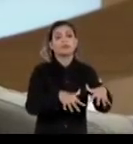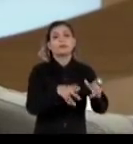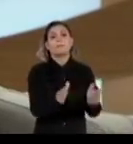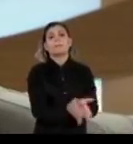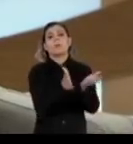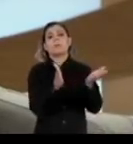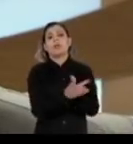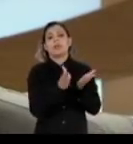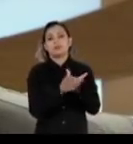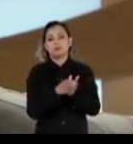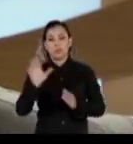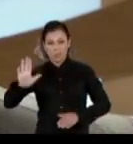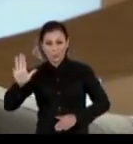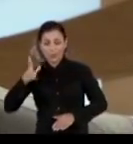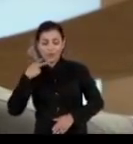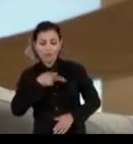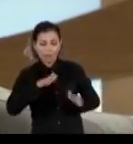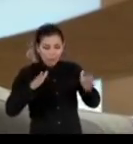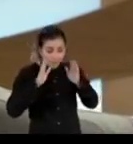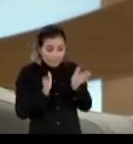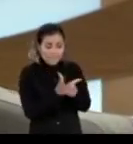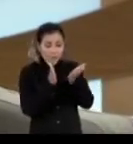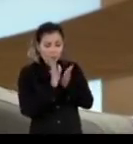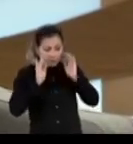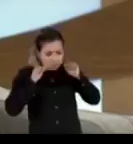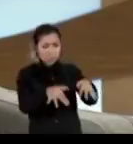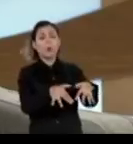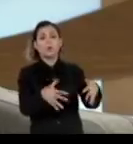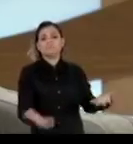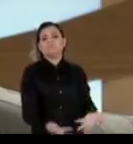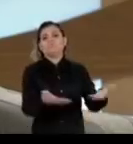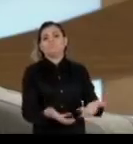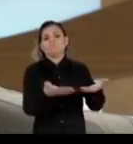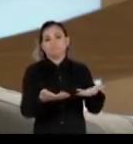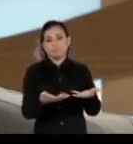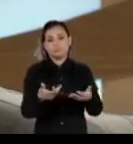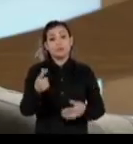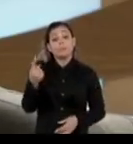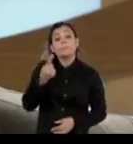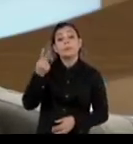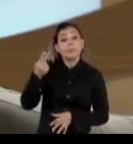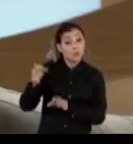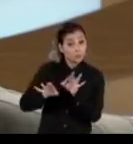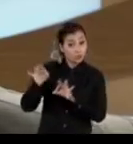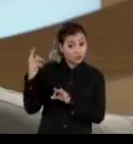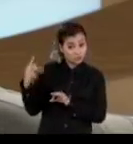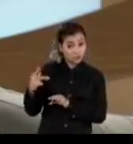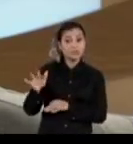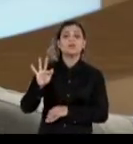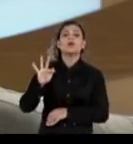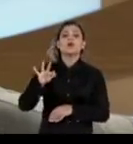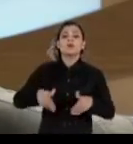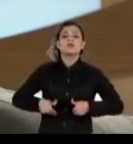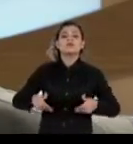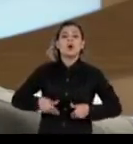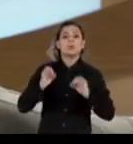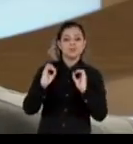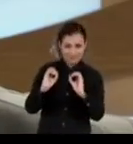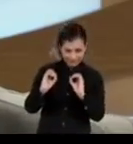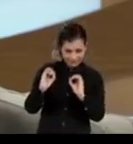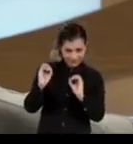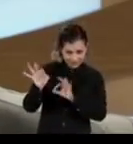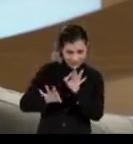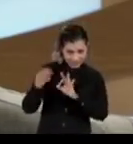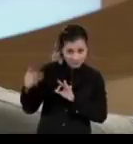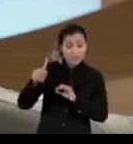pobreza. Eu não nego esta hipótese. Aquele primeiro programa dele, que não deu certo, chamado Fome Zero, né? Mas que depois